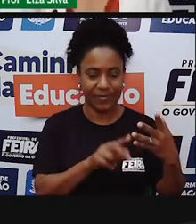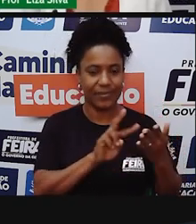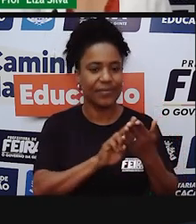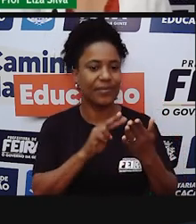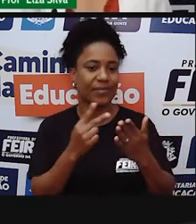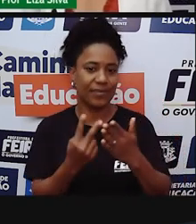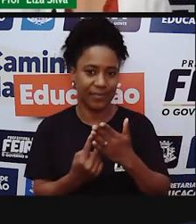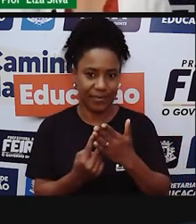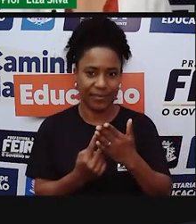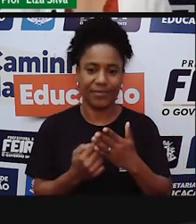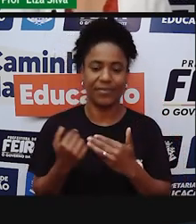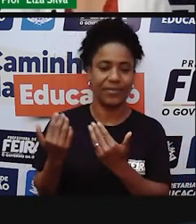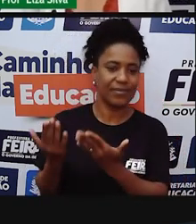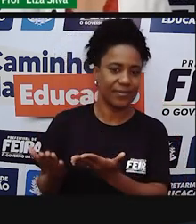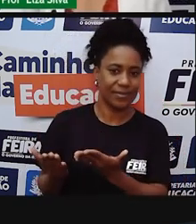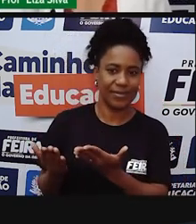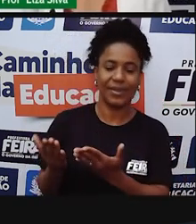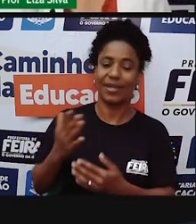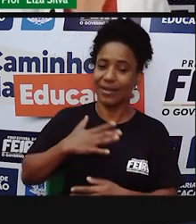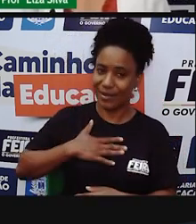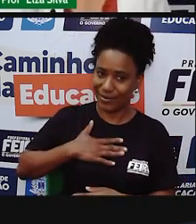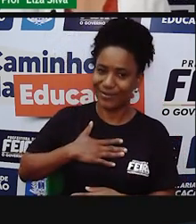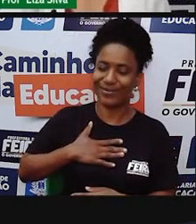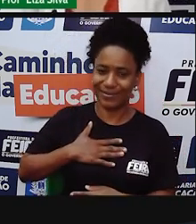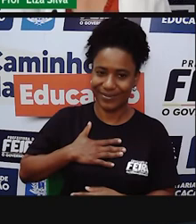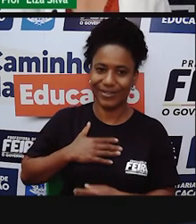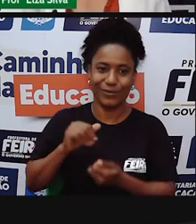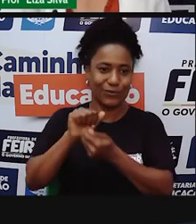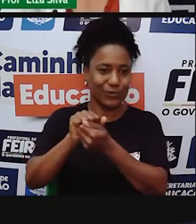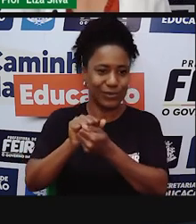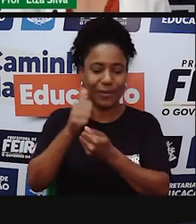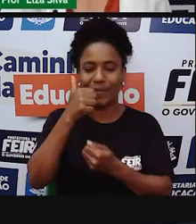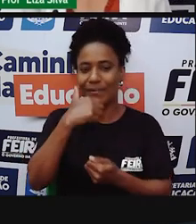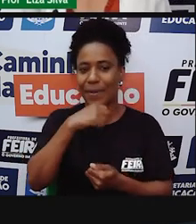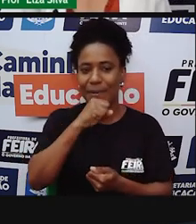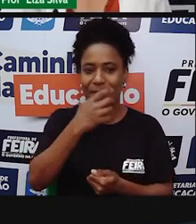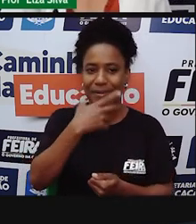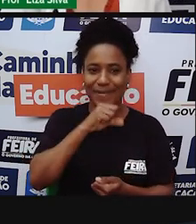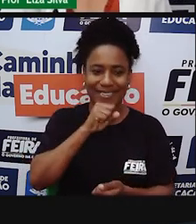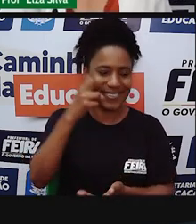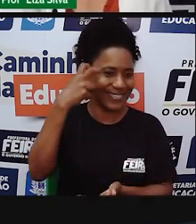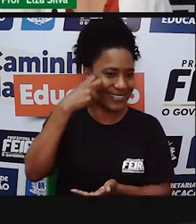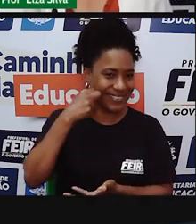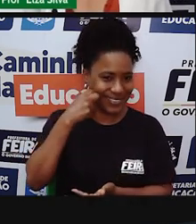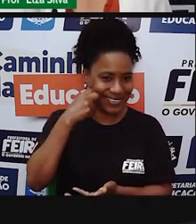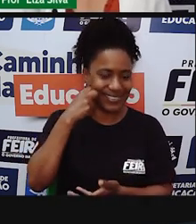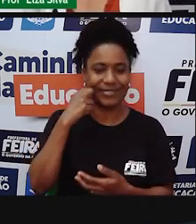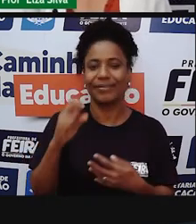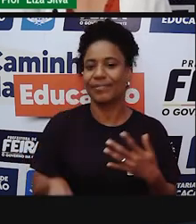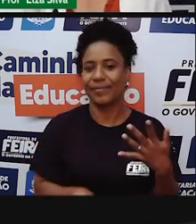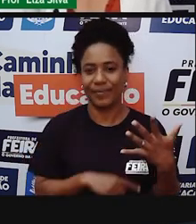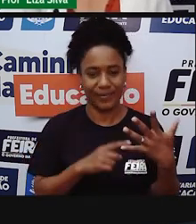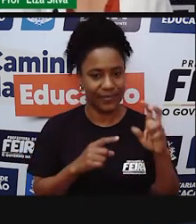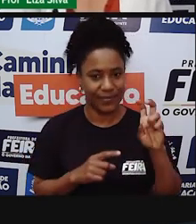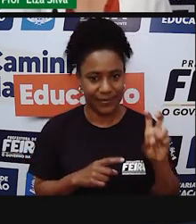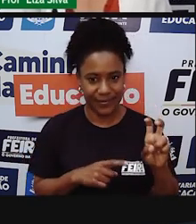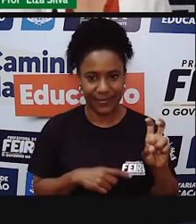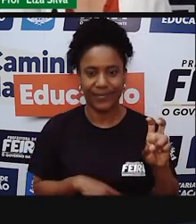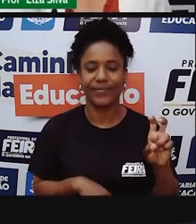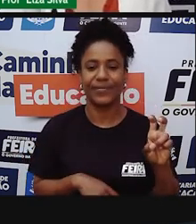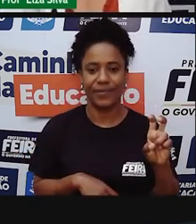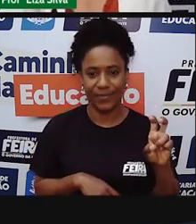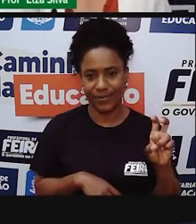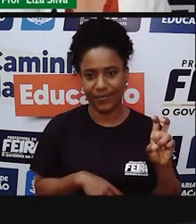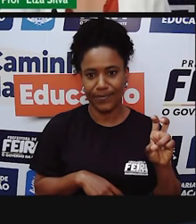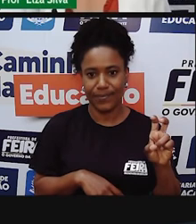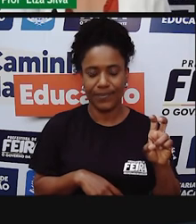parents. Este sou eu e estes são meus pais adotivos. Number 5. Those